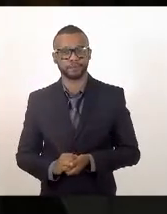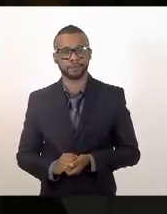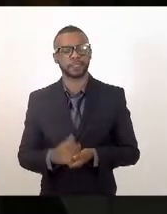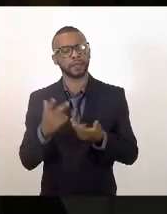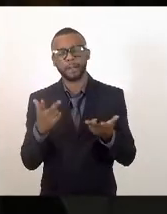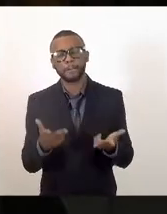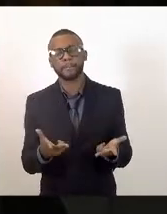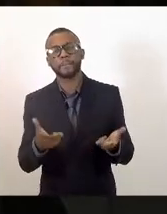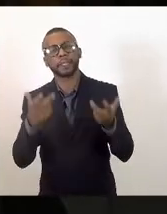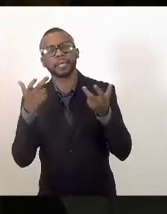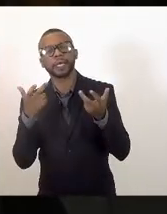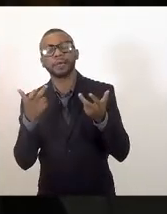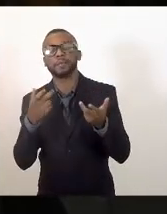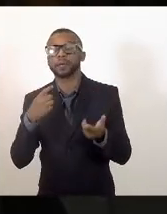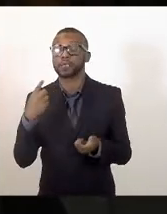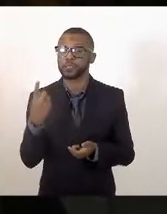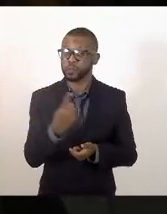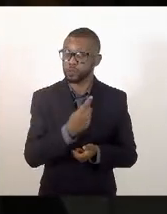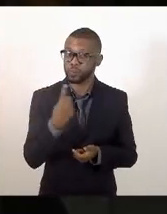sequer